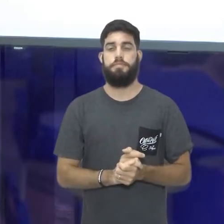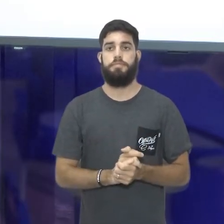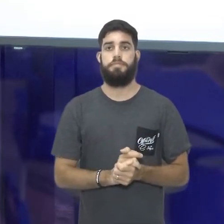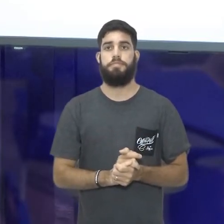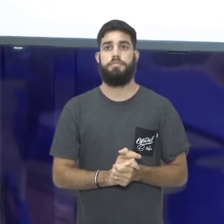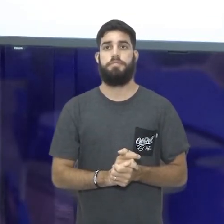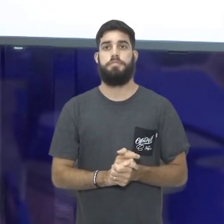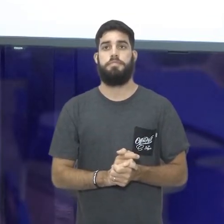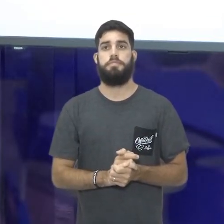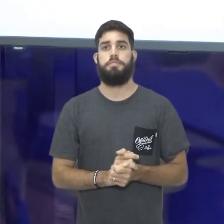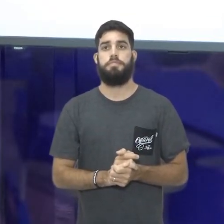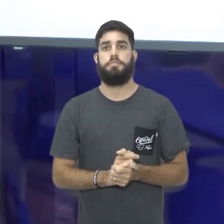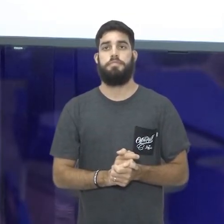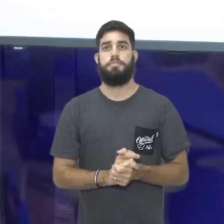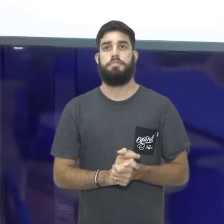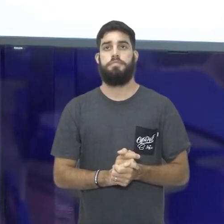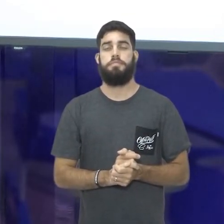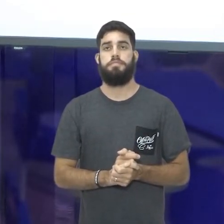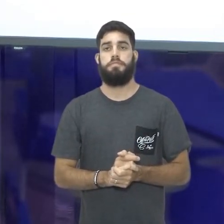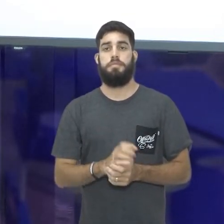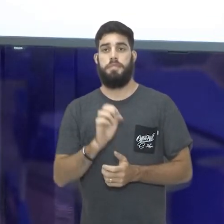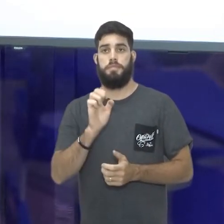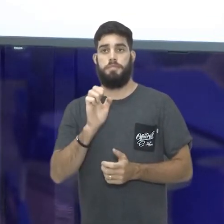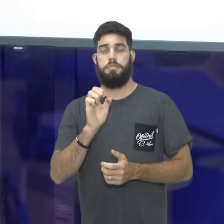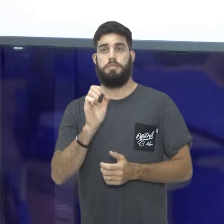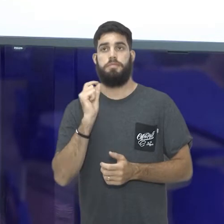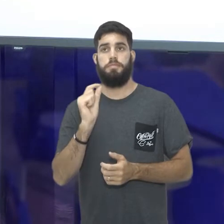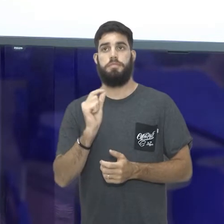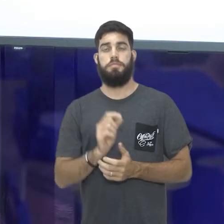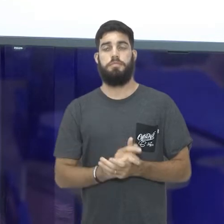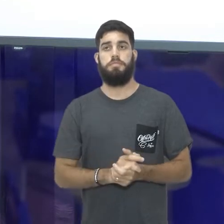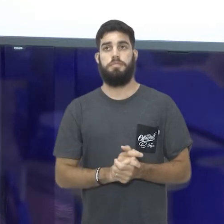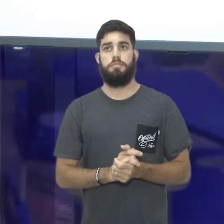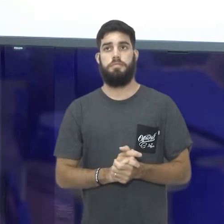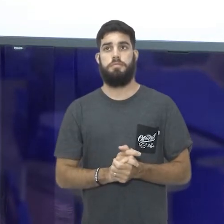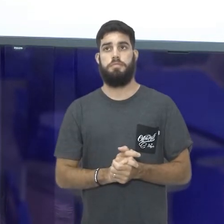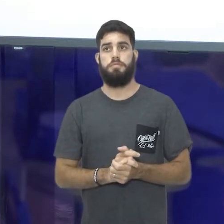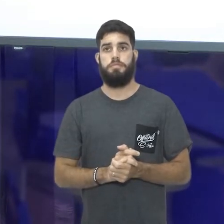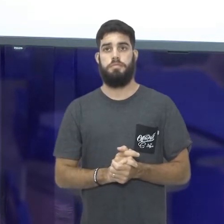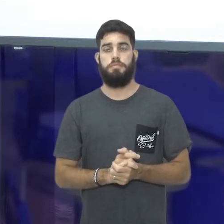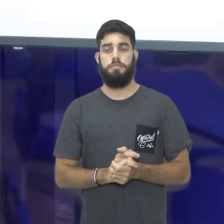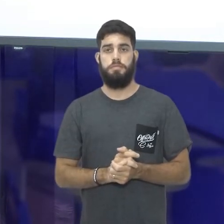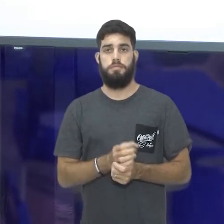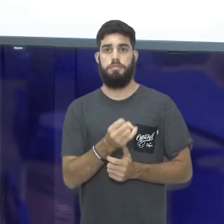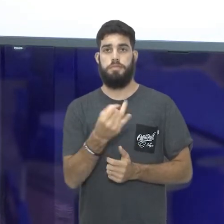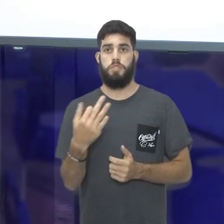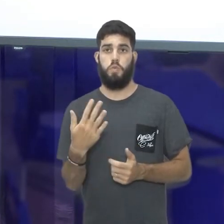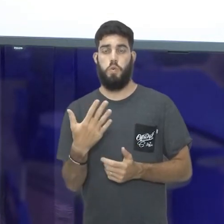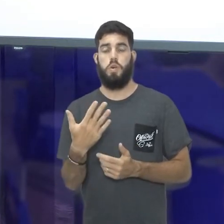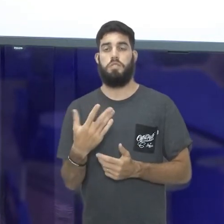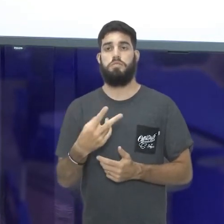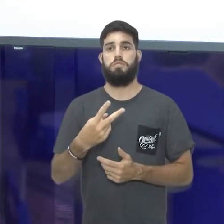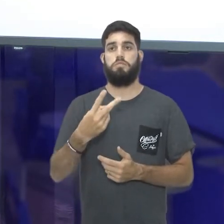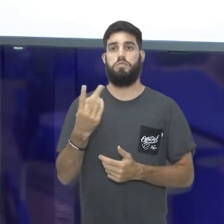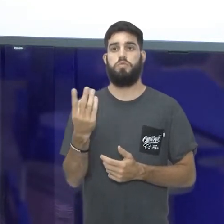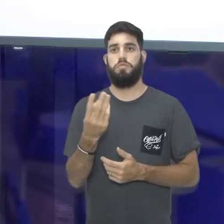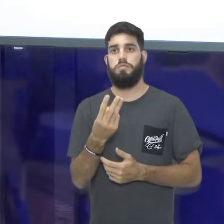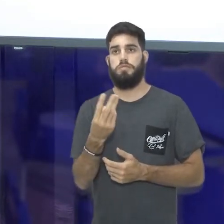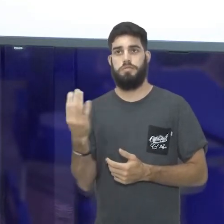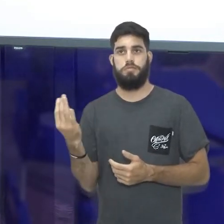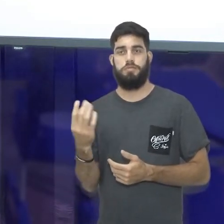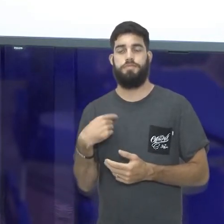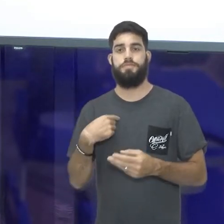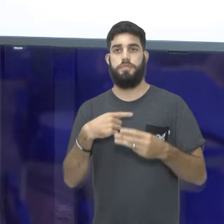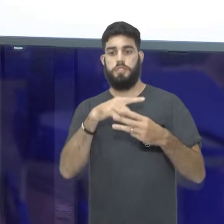equação. No item E, ele diz o seguinte: quais dos seguintes pares de sentenças